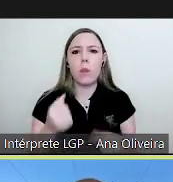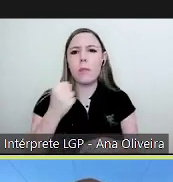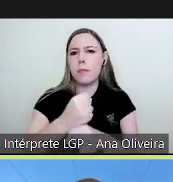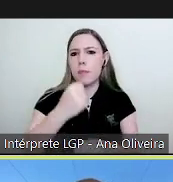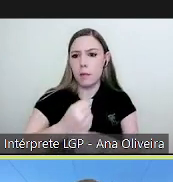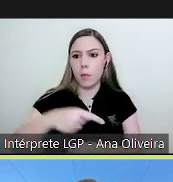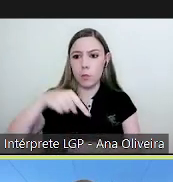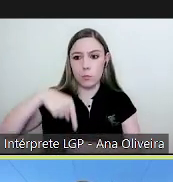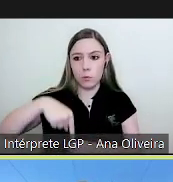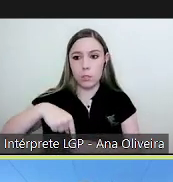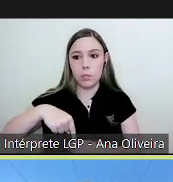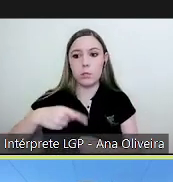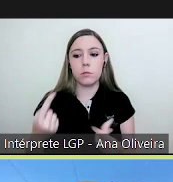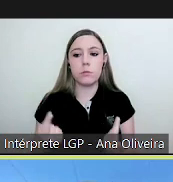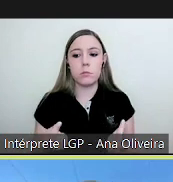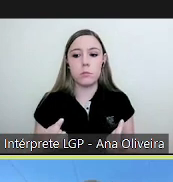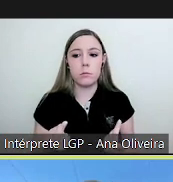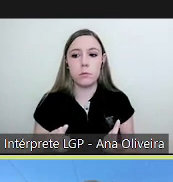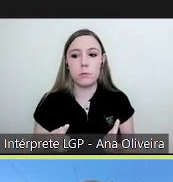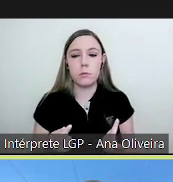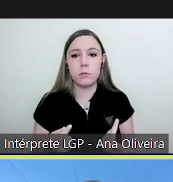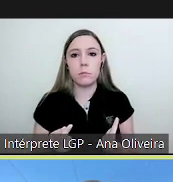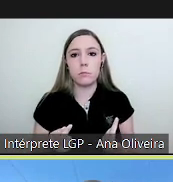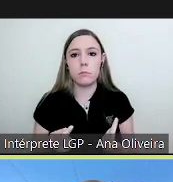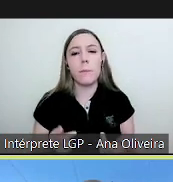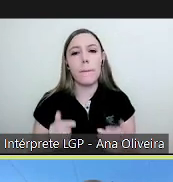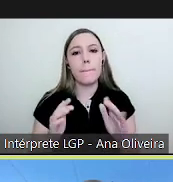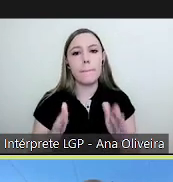para resultar tem que ter